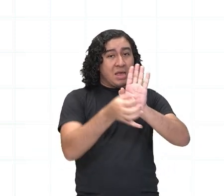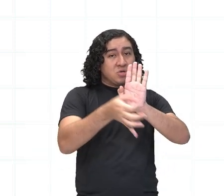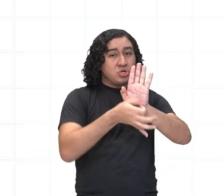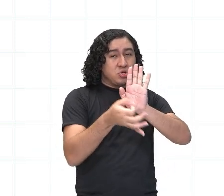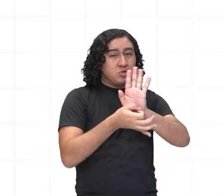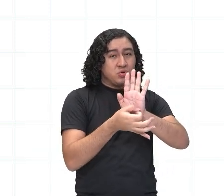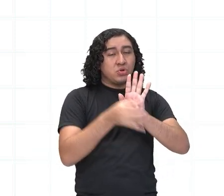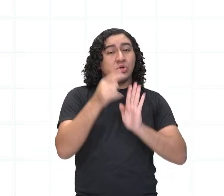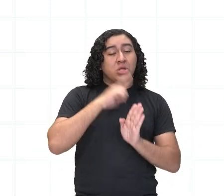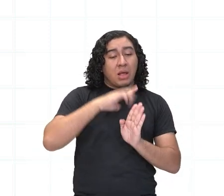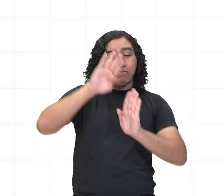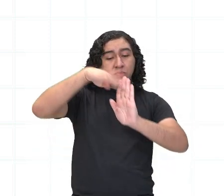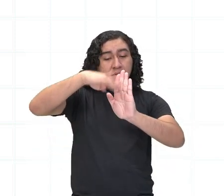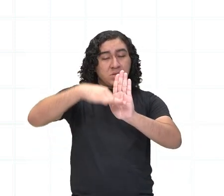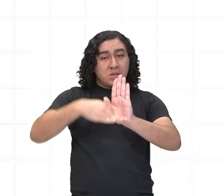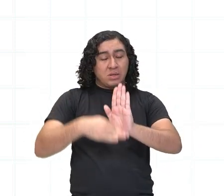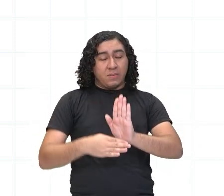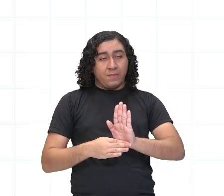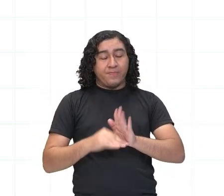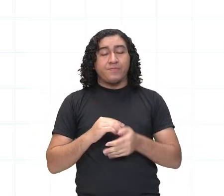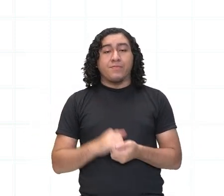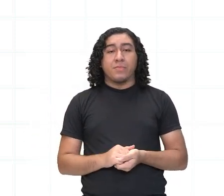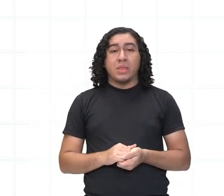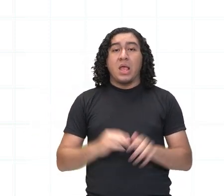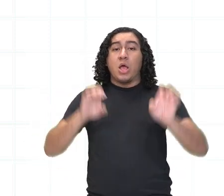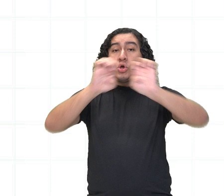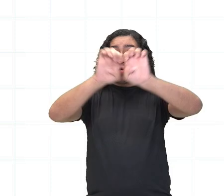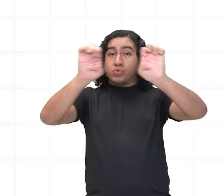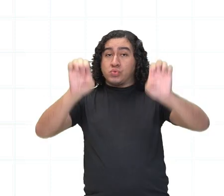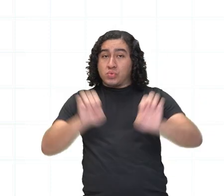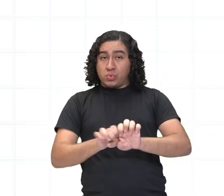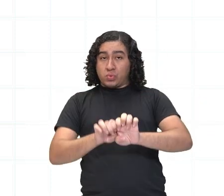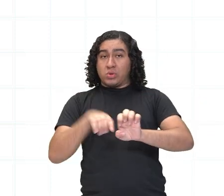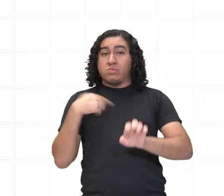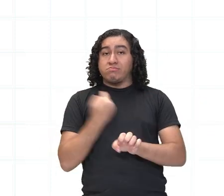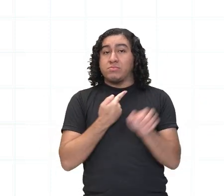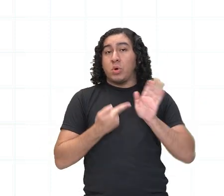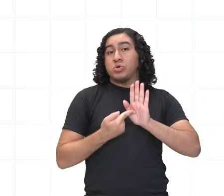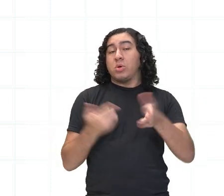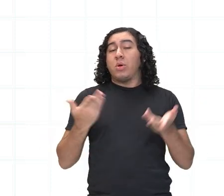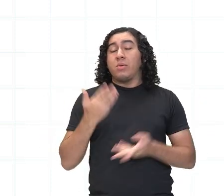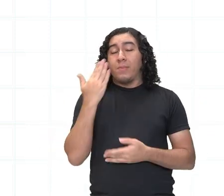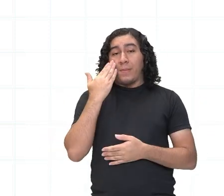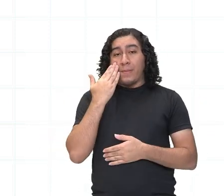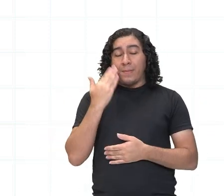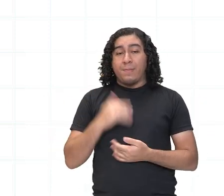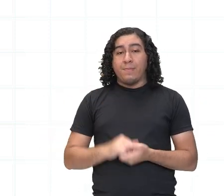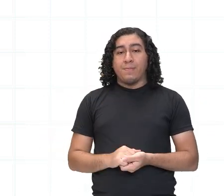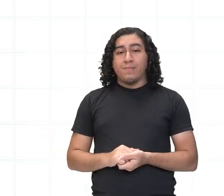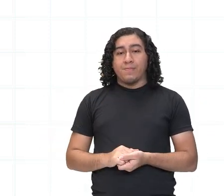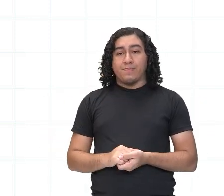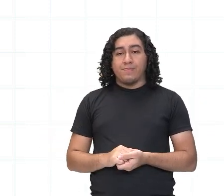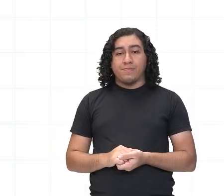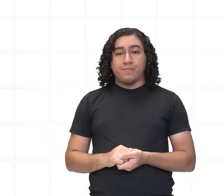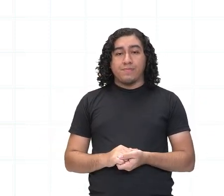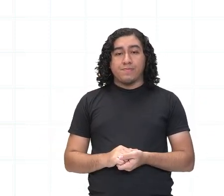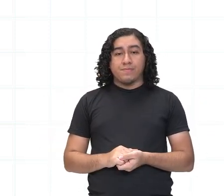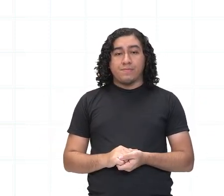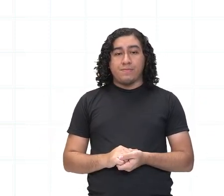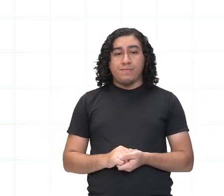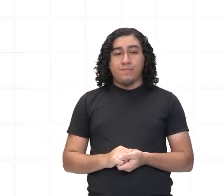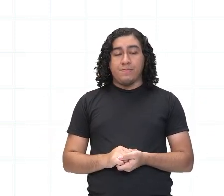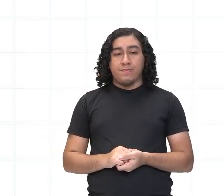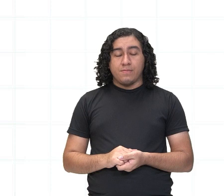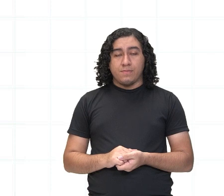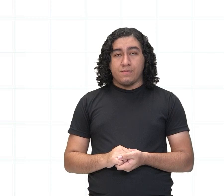processo, costuma se estruturar de uma forma que nós vamos apresentar para vocês a partir de agora. Na próxima tela, nós temos aí